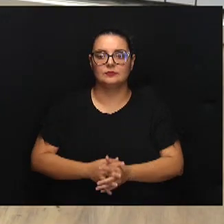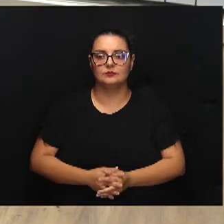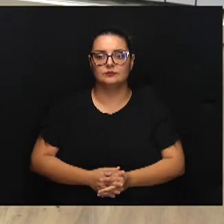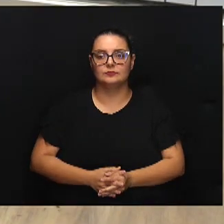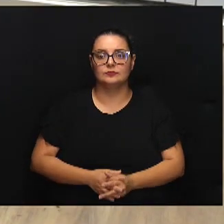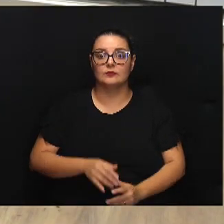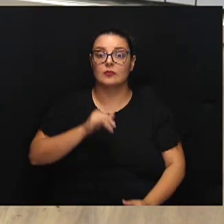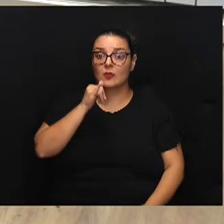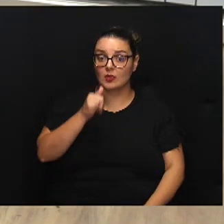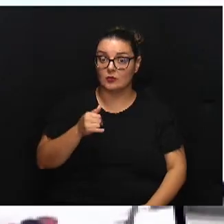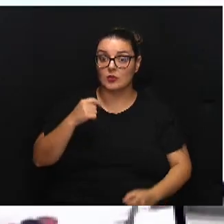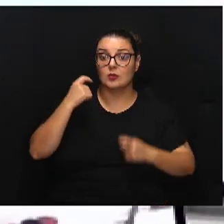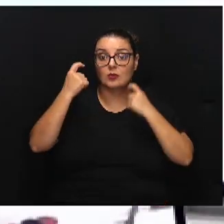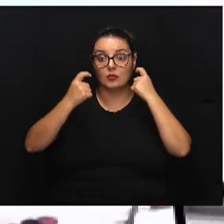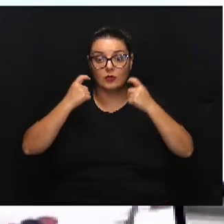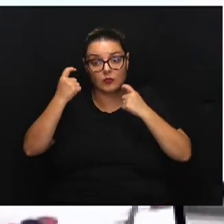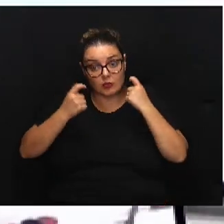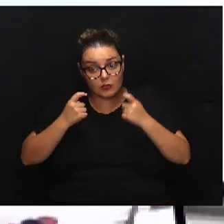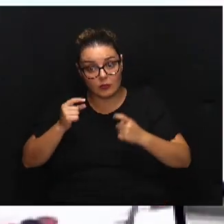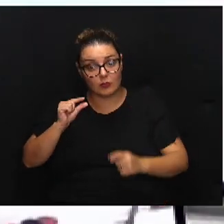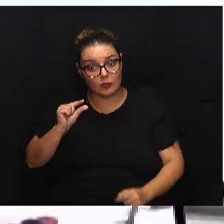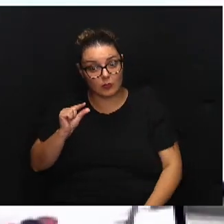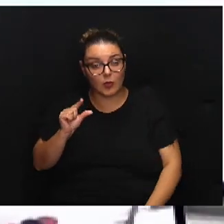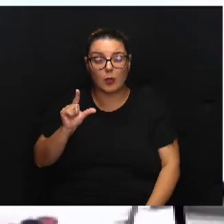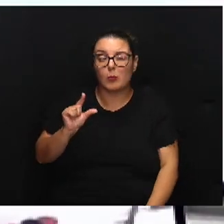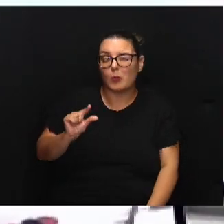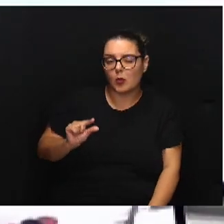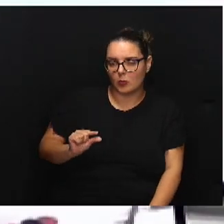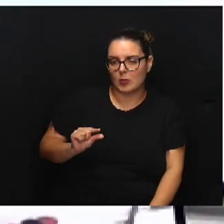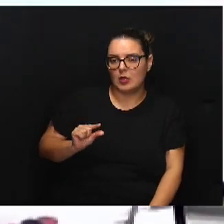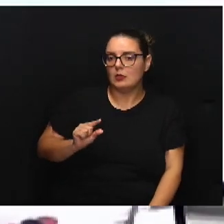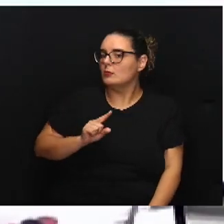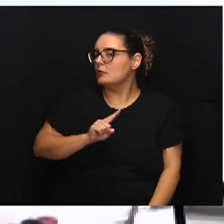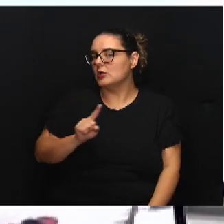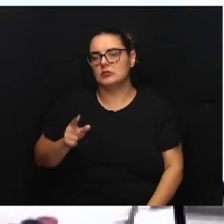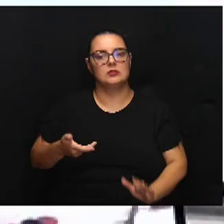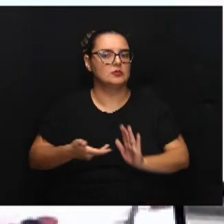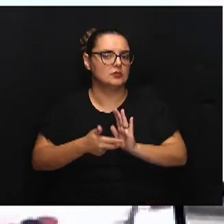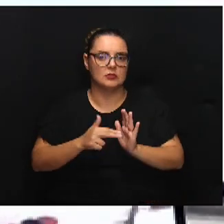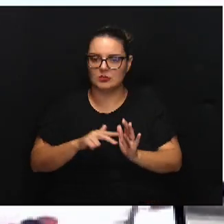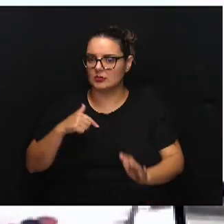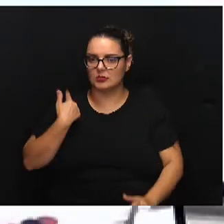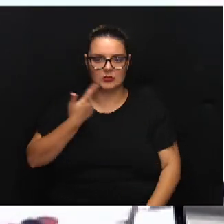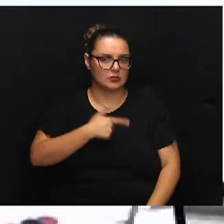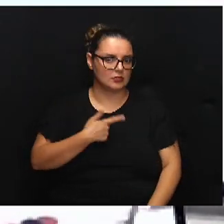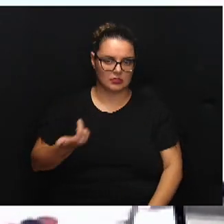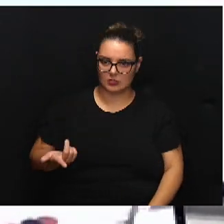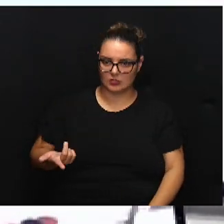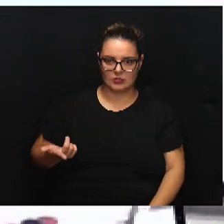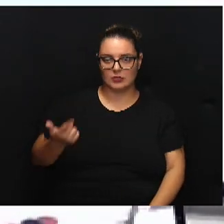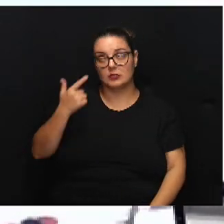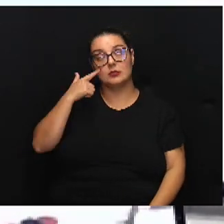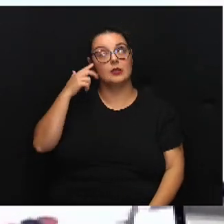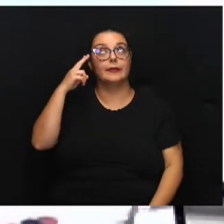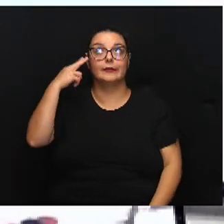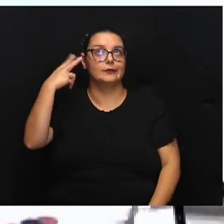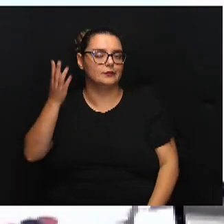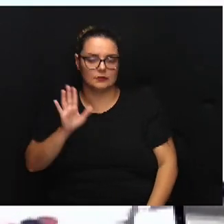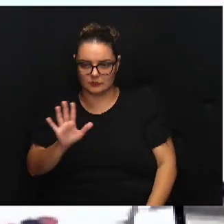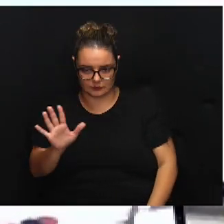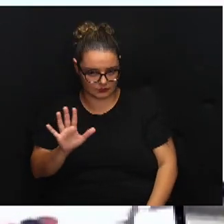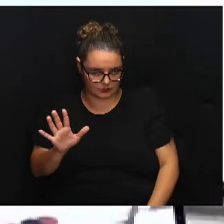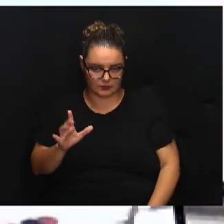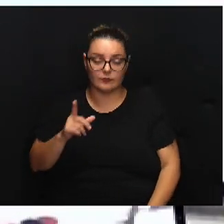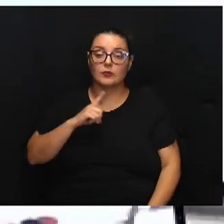são questões que preocupam um pouco menos, mas não quer dizer que nós estamos na Ilha da Fantasia, tá? Então,